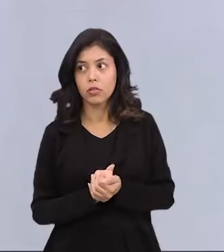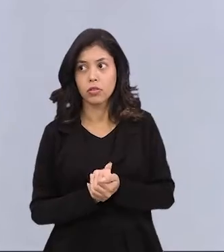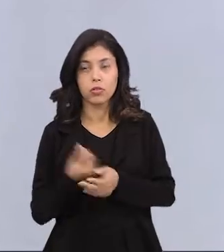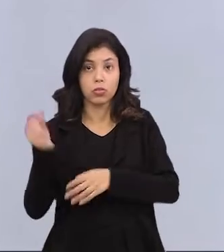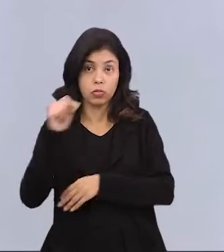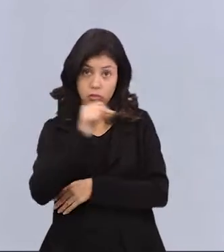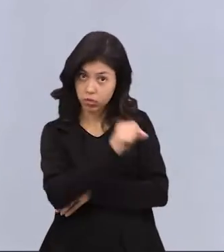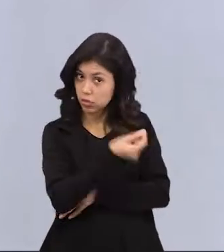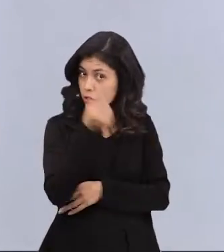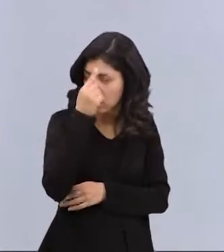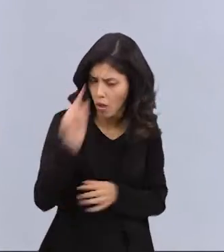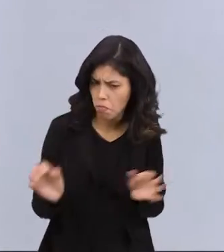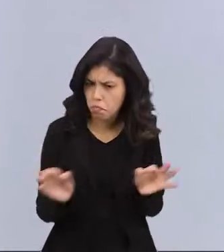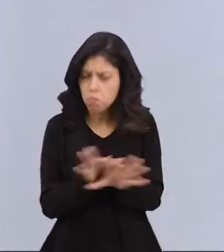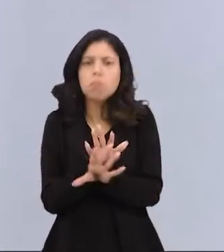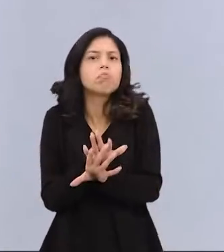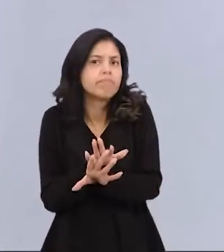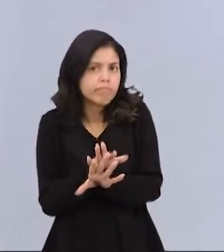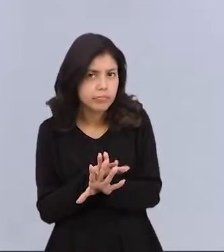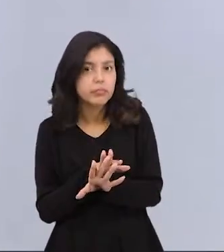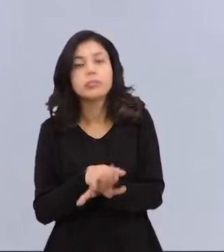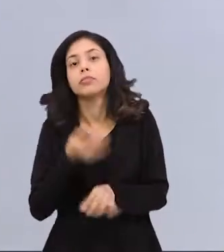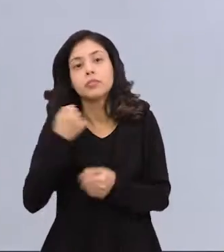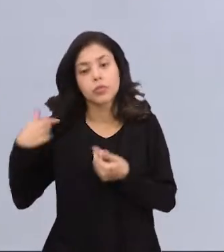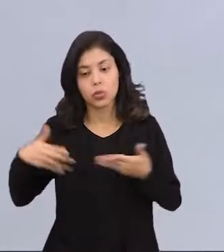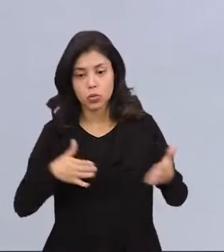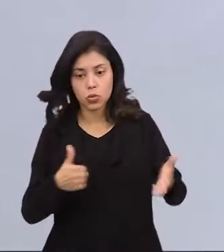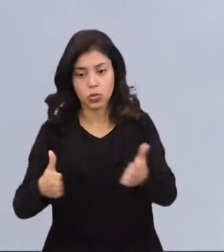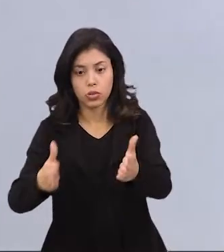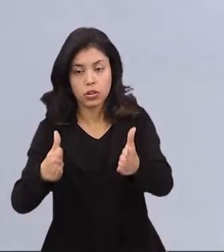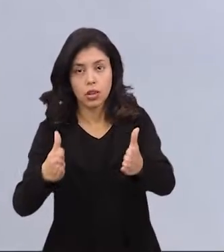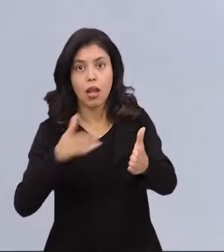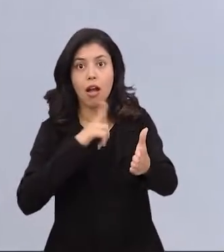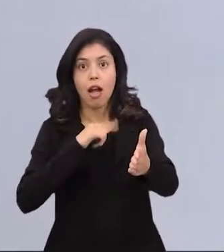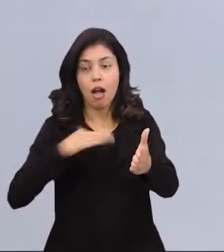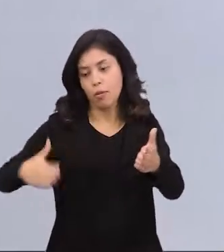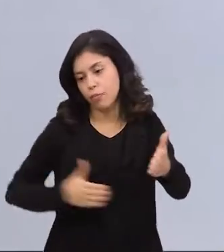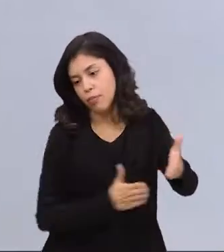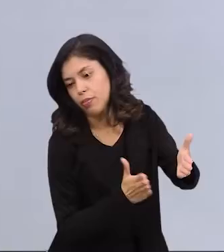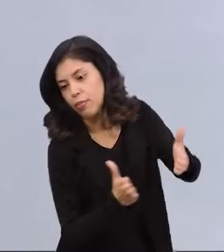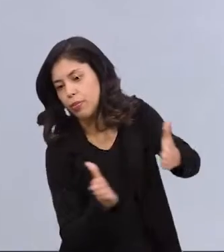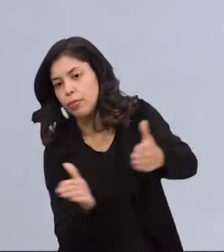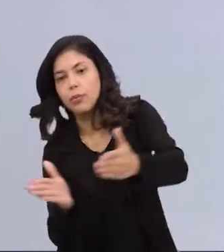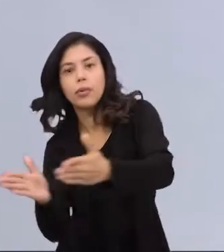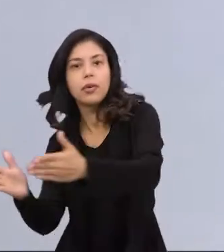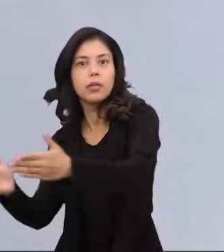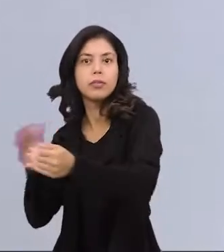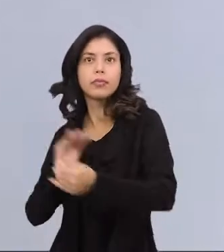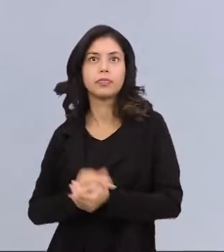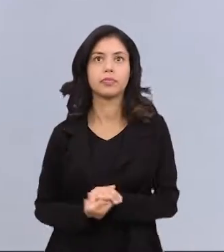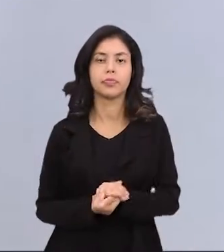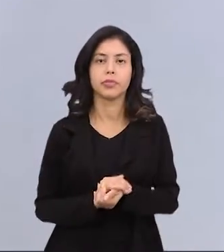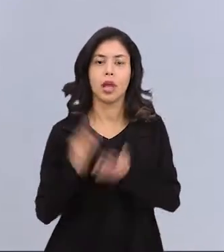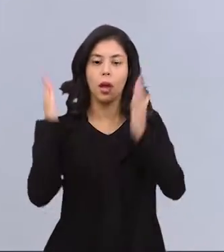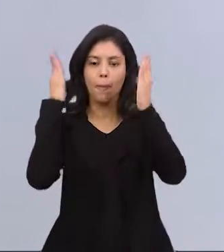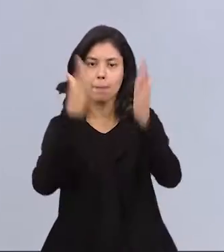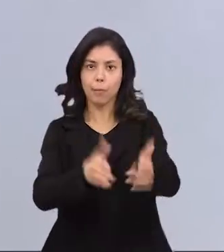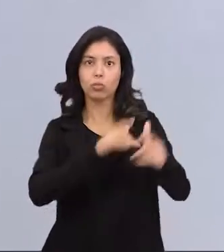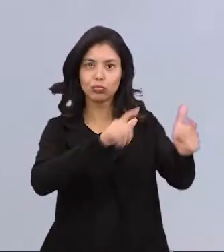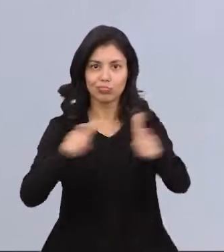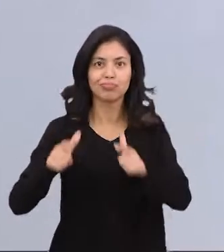besouros. E, de repente, o rio mudou o seu curso e passou ali no meio dessa